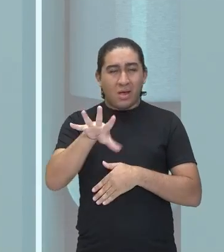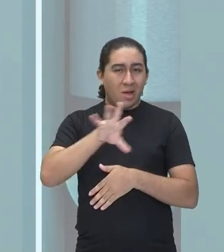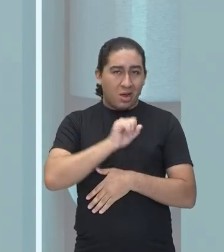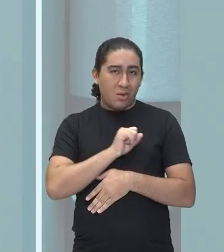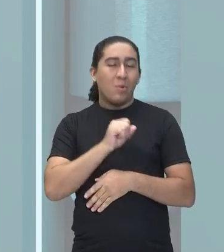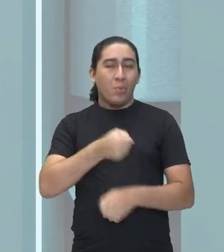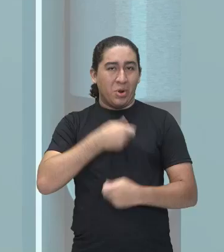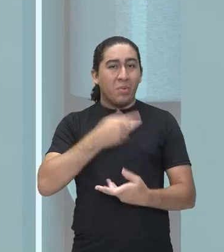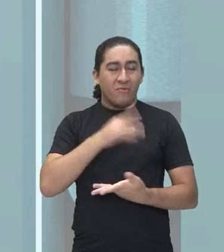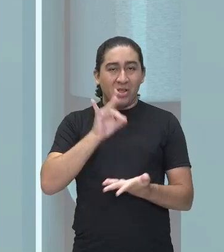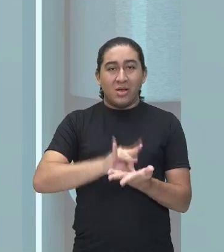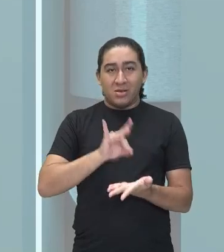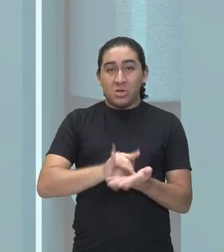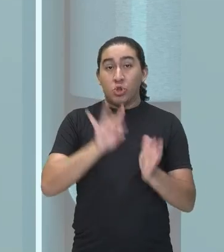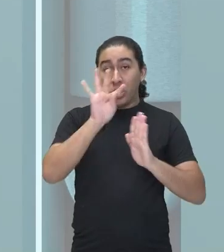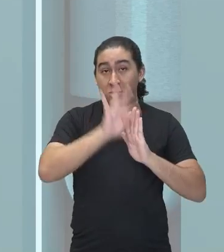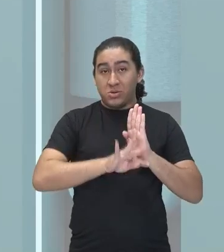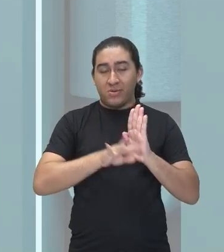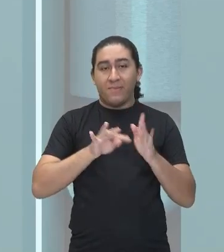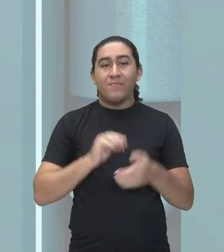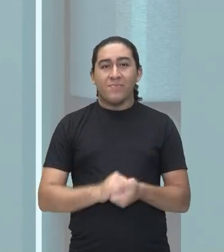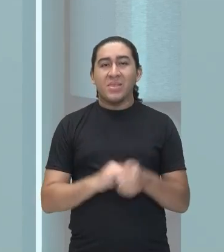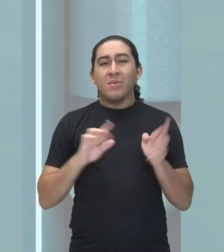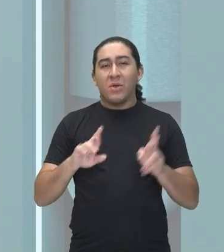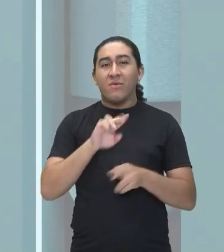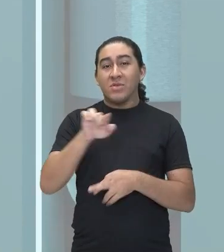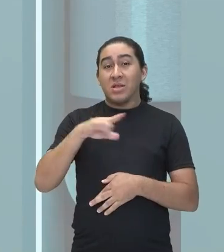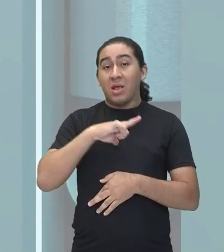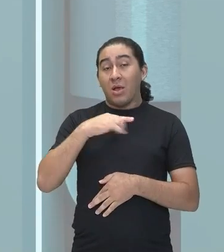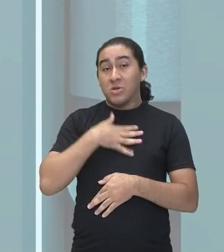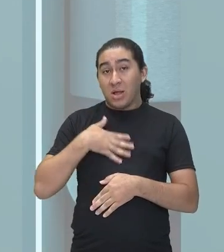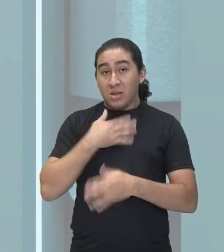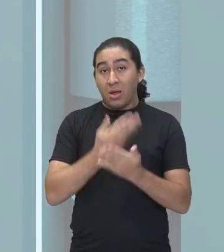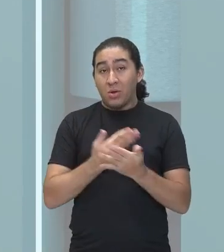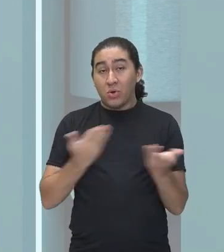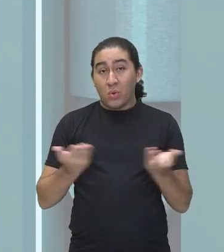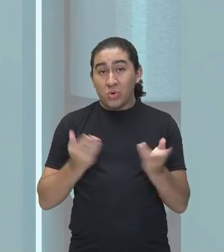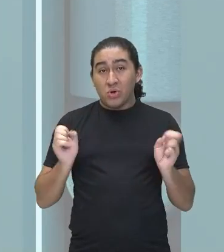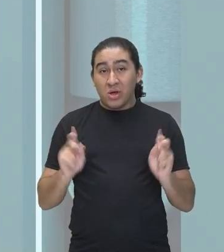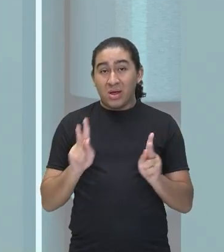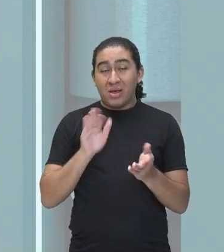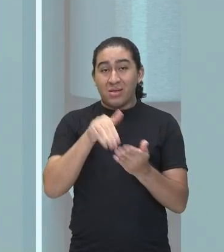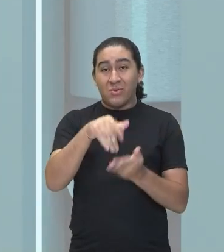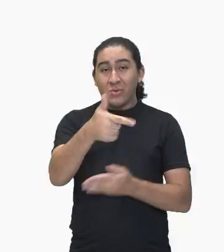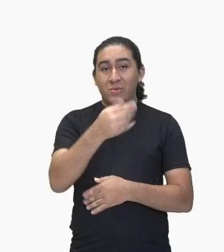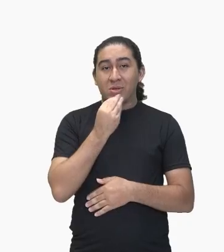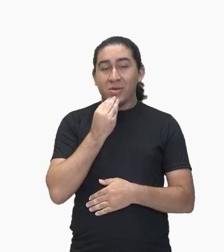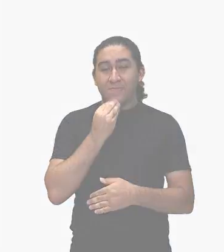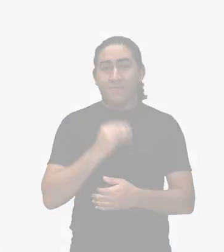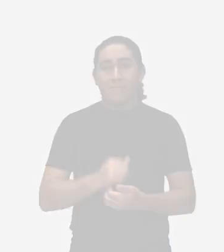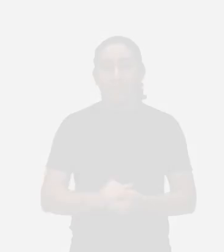apaixonar por esse texto, por esse poema. Espero que vocês tenham gostado da aula de hoje e até a próxima.